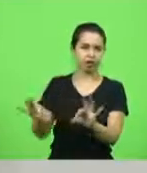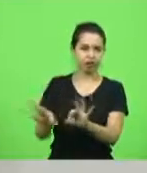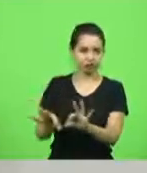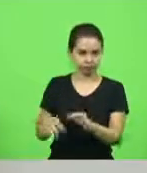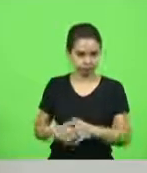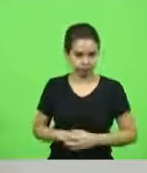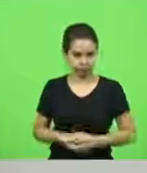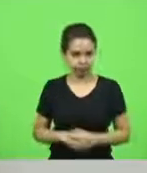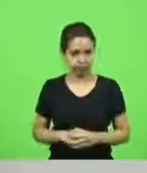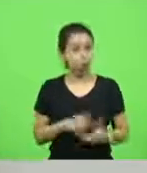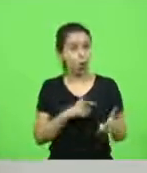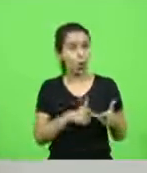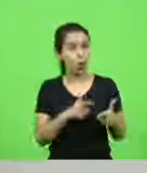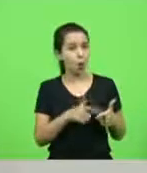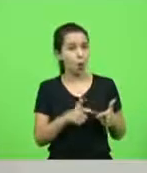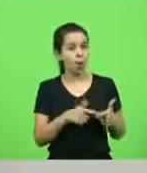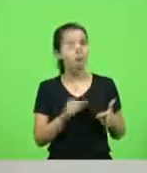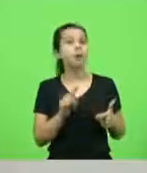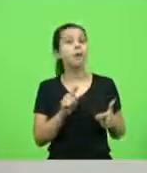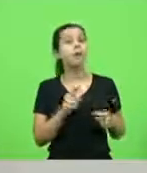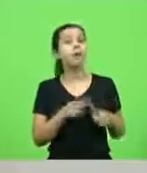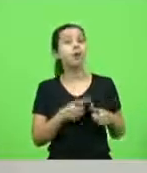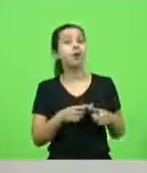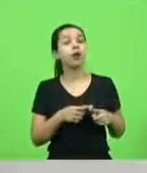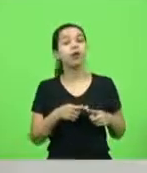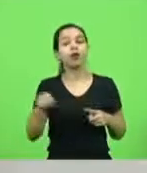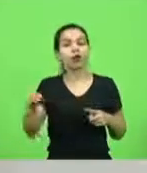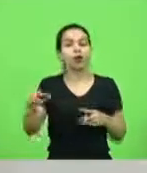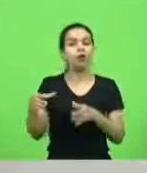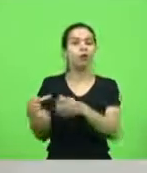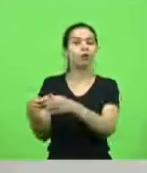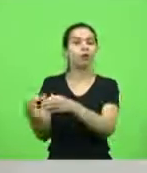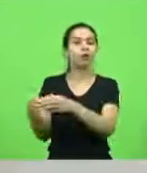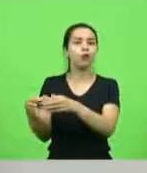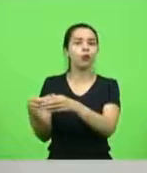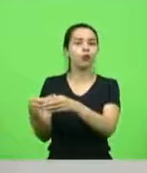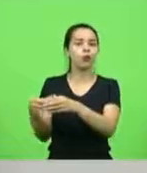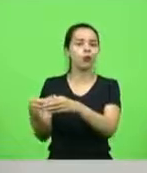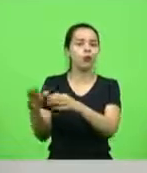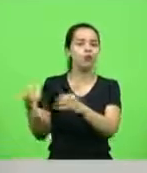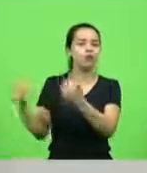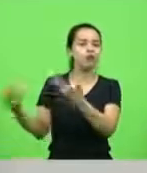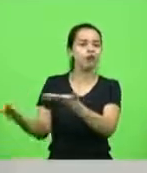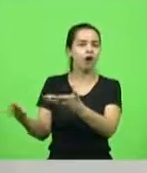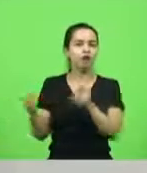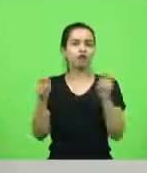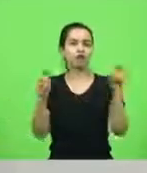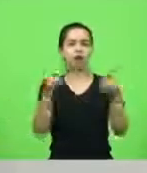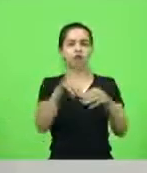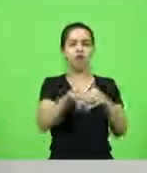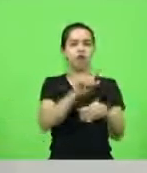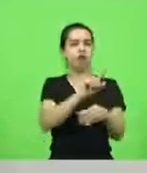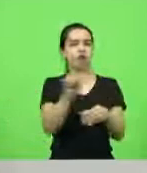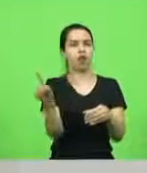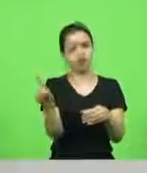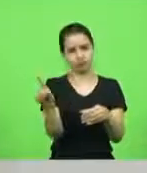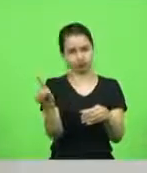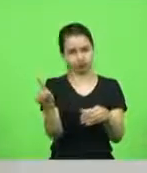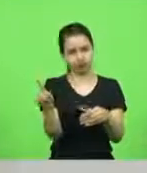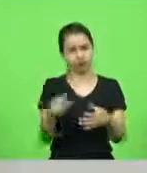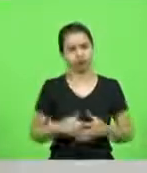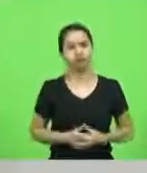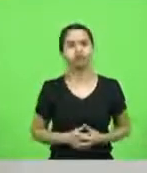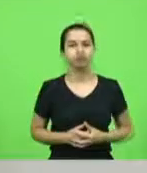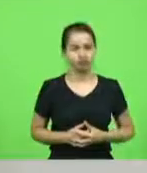entrave foi causado por essa Corporação sentar ali fora ali e falaram com plaquinha escrito não vota não volta isso hoje só